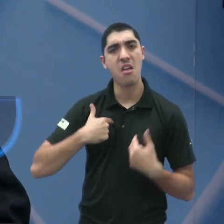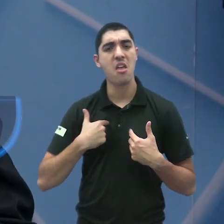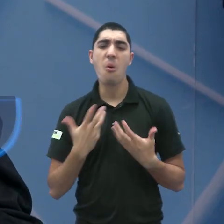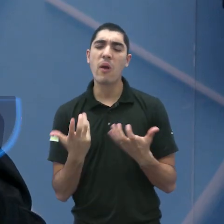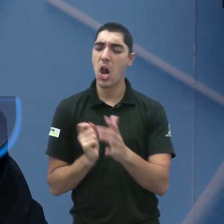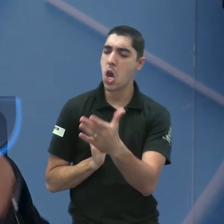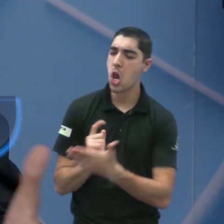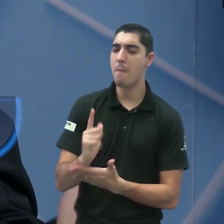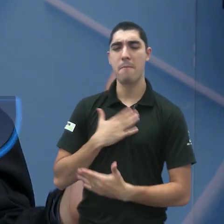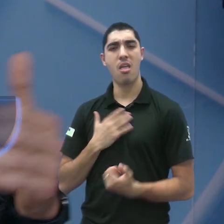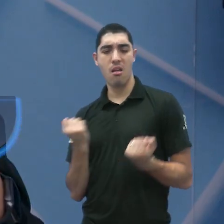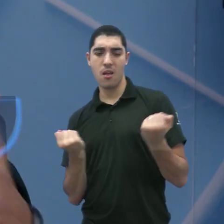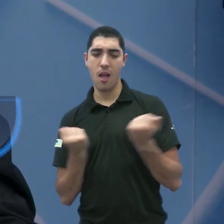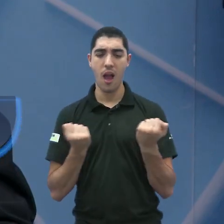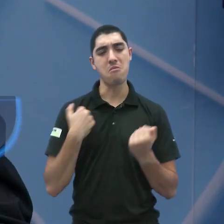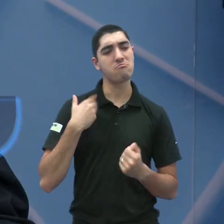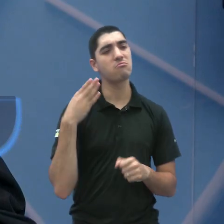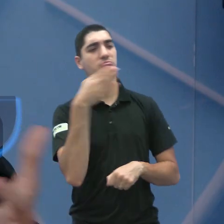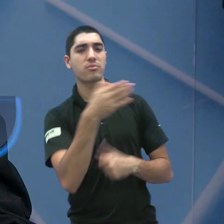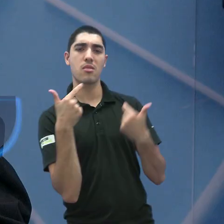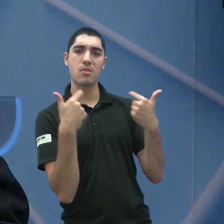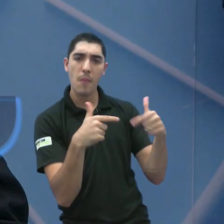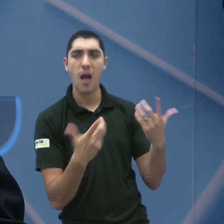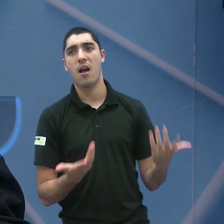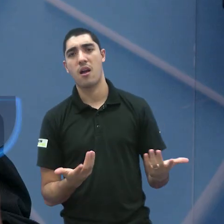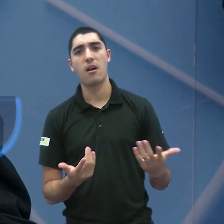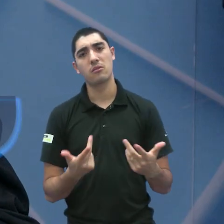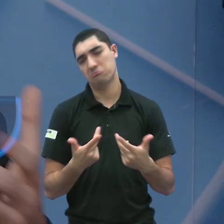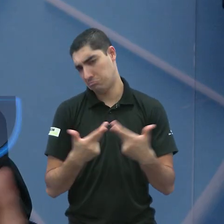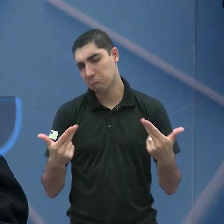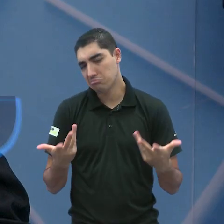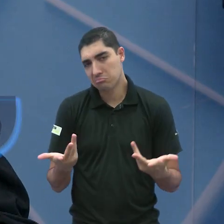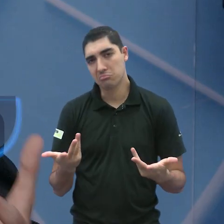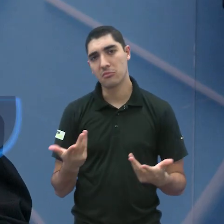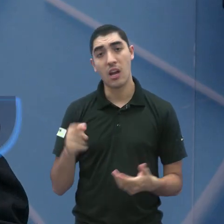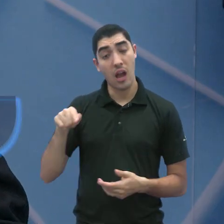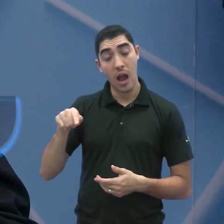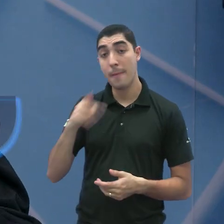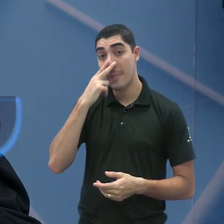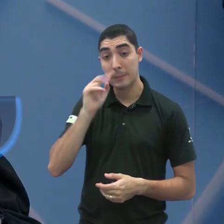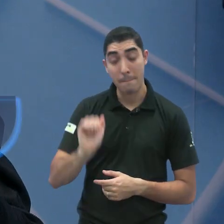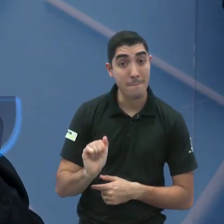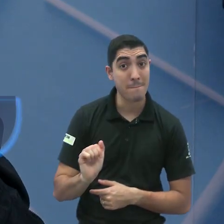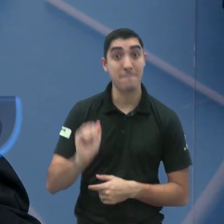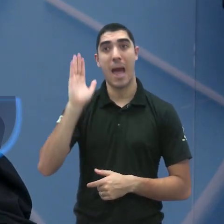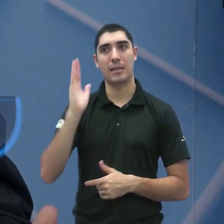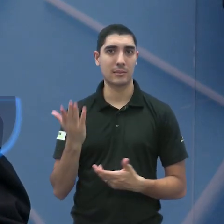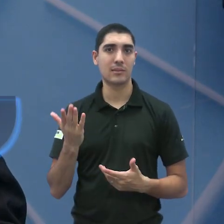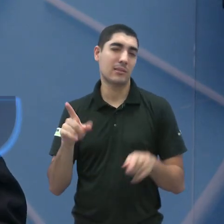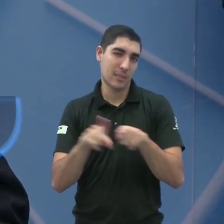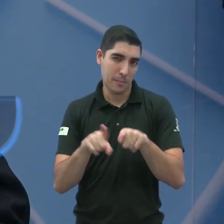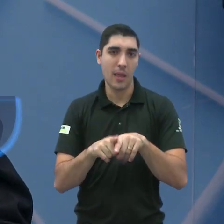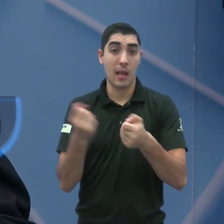adquirir um veículo para desenvolver aí seu trabalho e, consequentemente, o aumento, né, dessa frota, a poluição